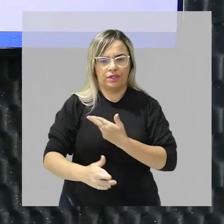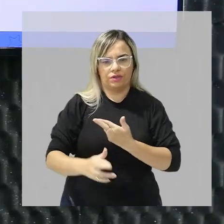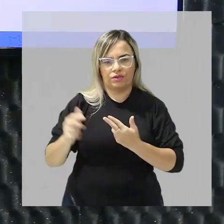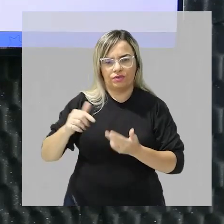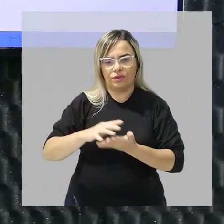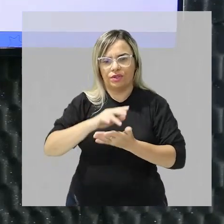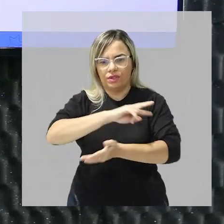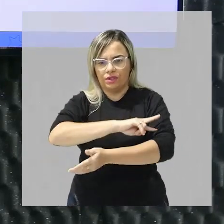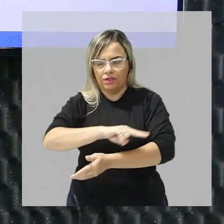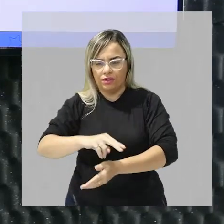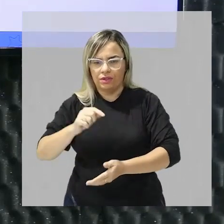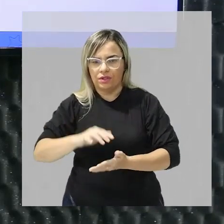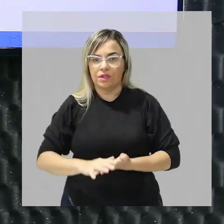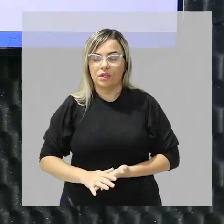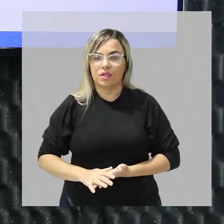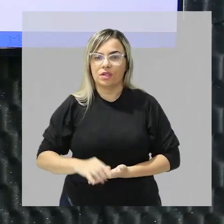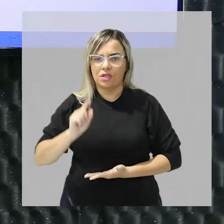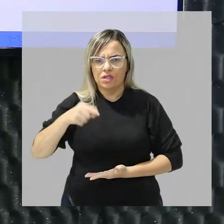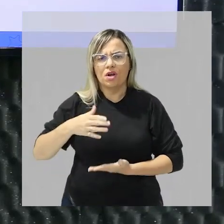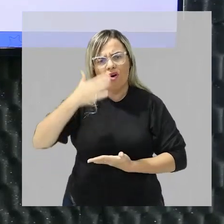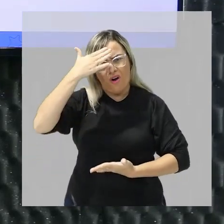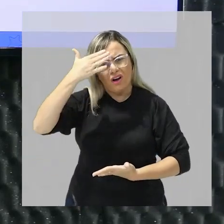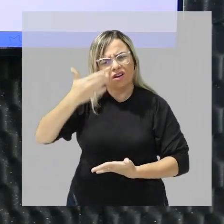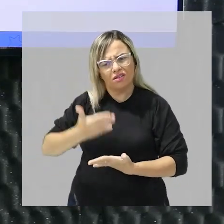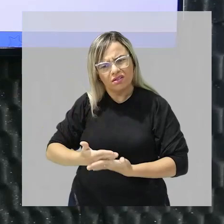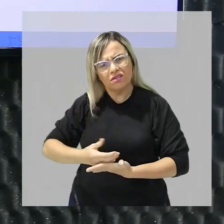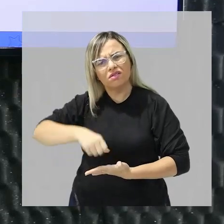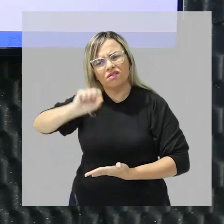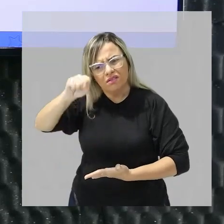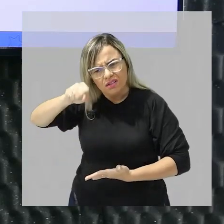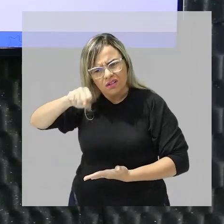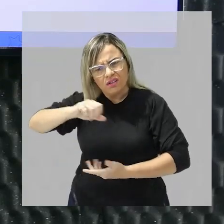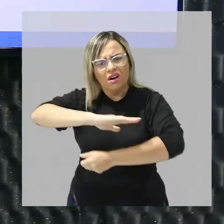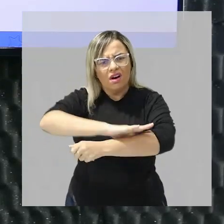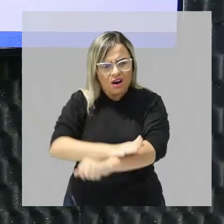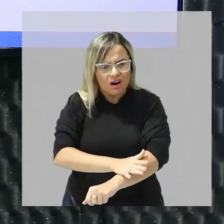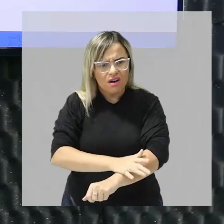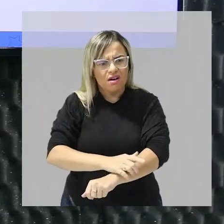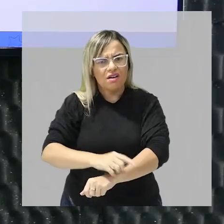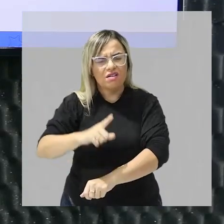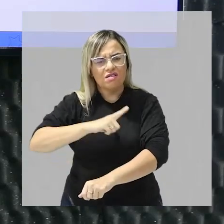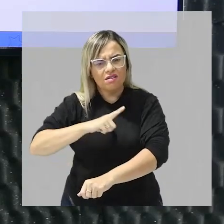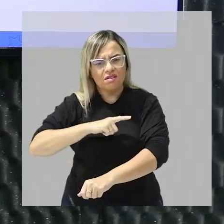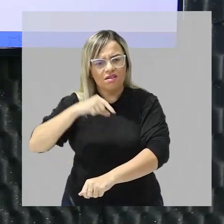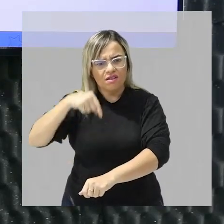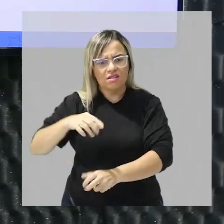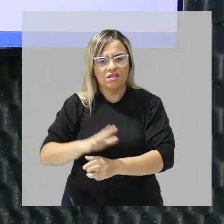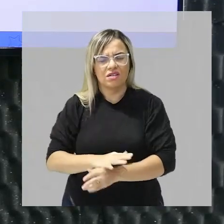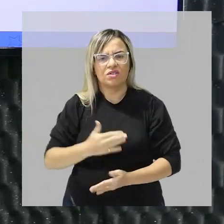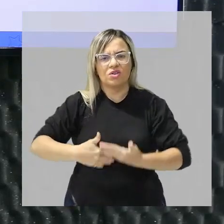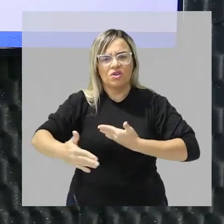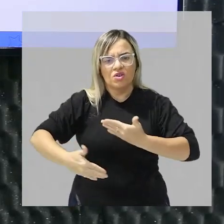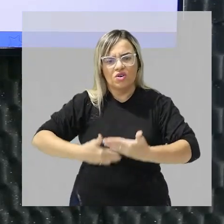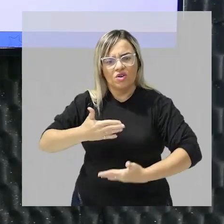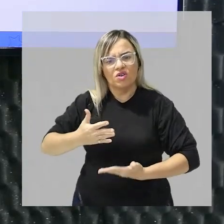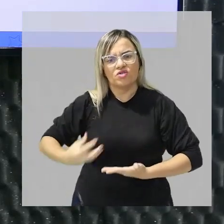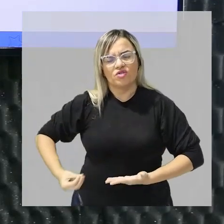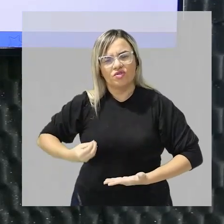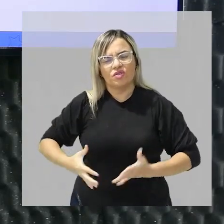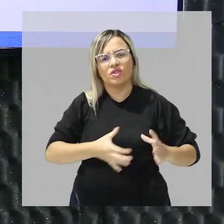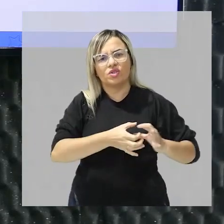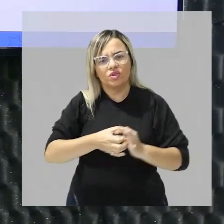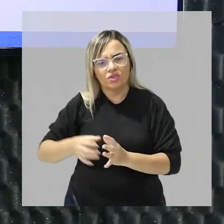Brasil o racismo existe e está entranhado nas relações